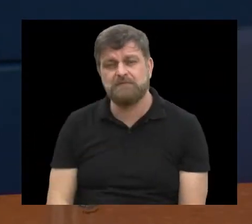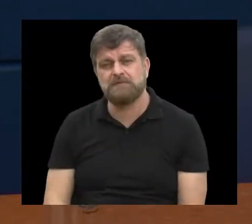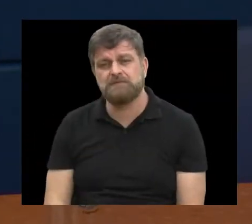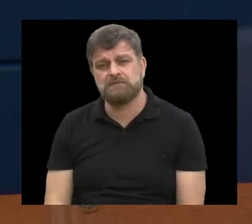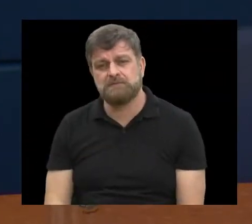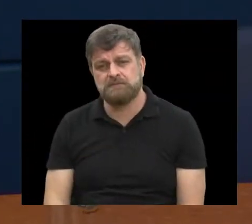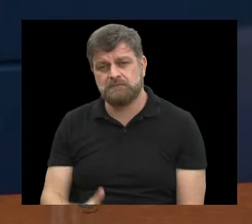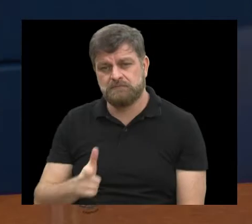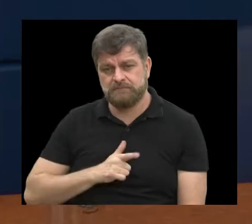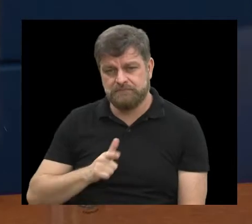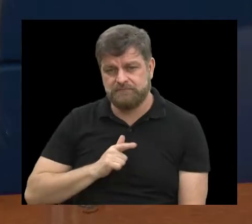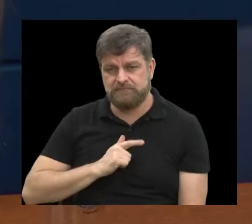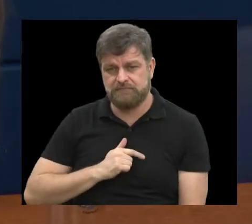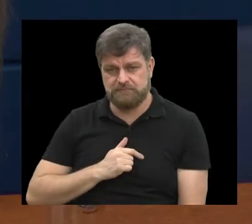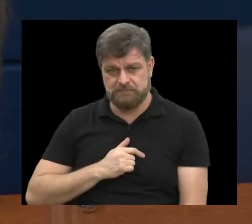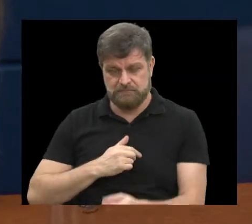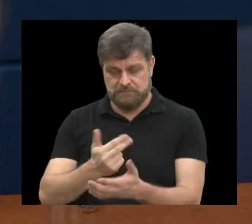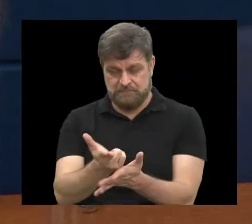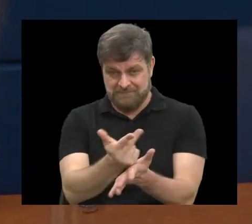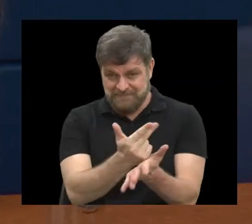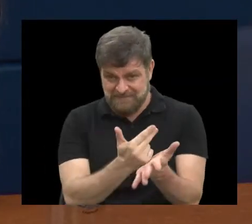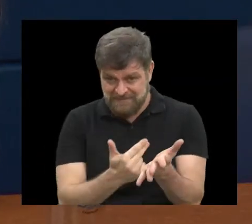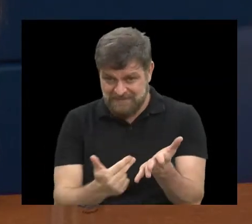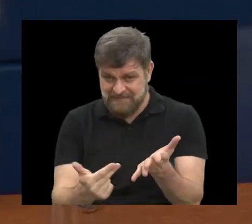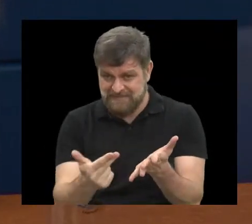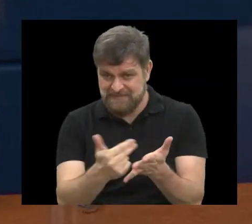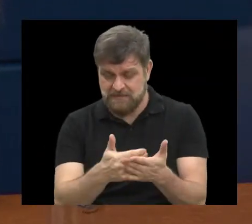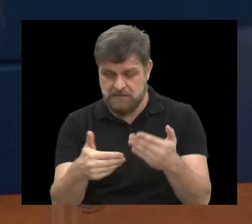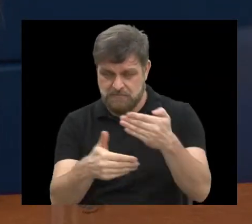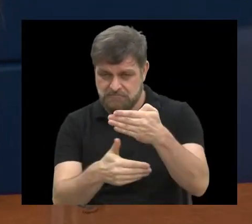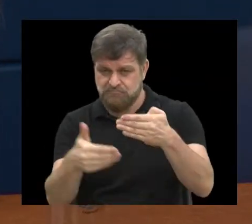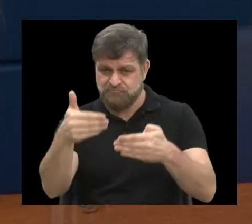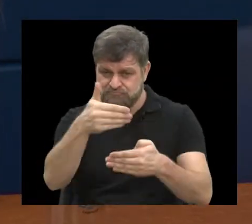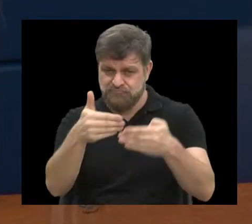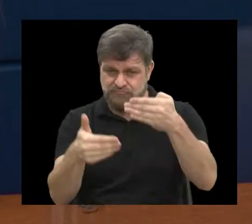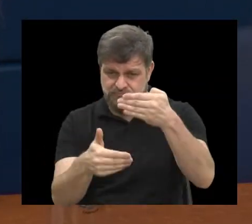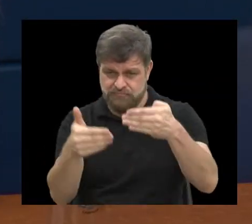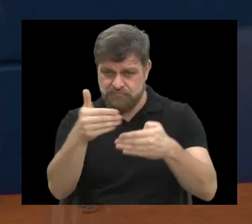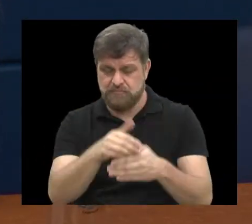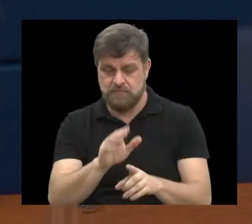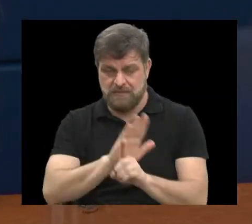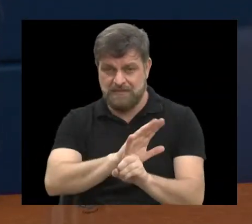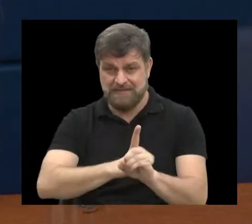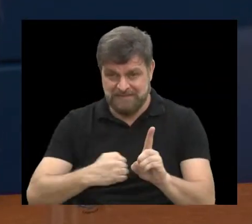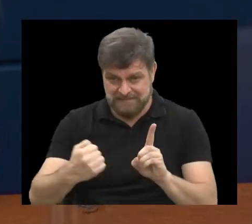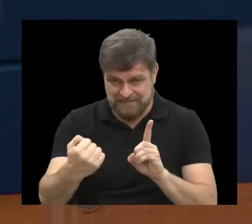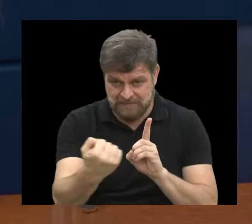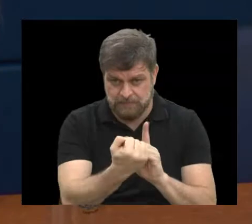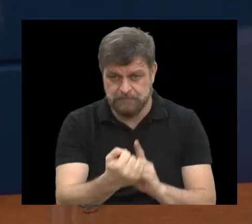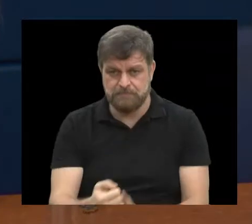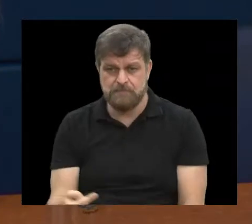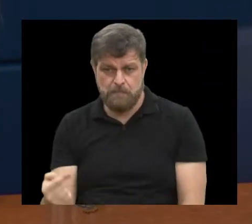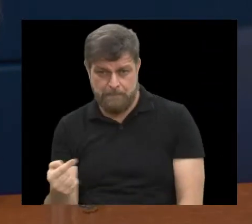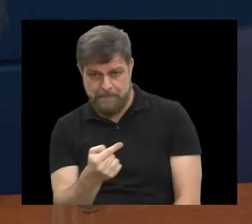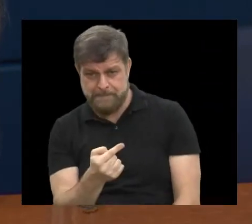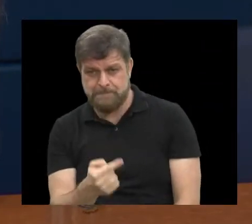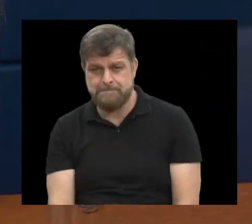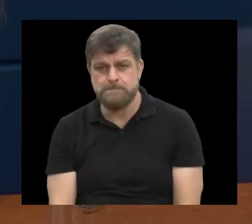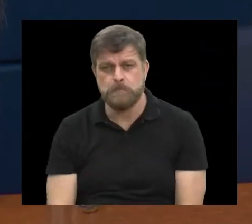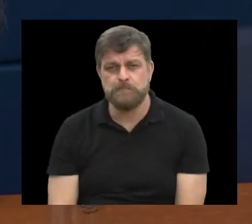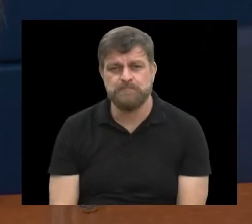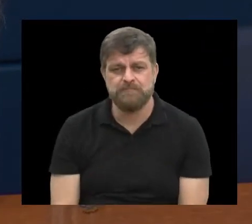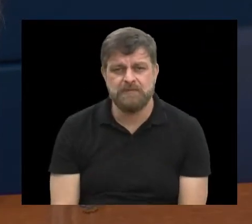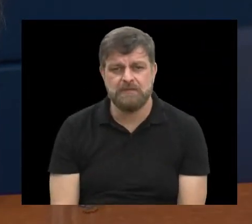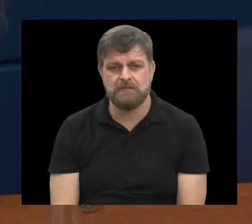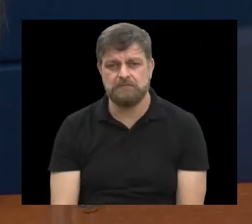o desenho de um dos primeiros slides que fala da Seguridade Social, das nossas caixinhas lá que compõem a Seguridade